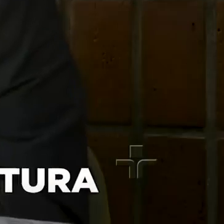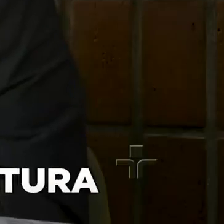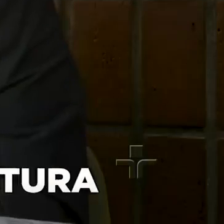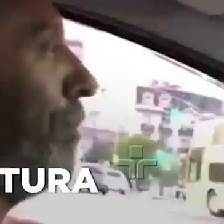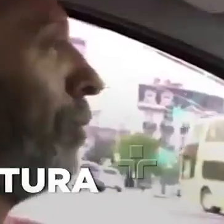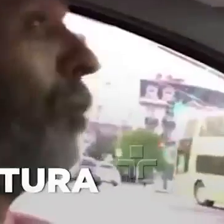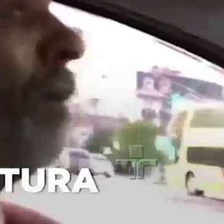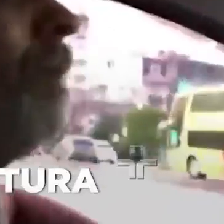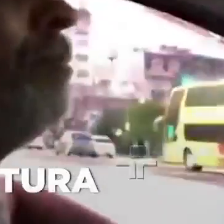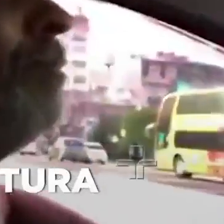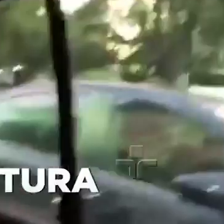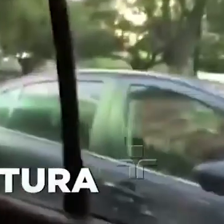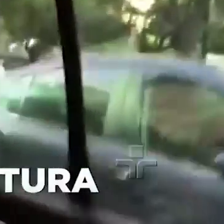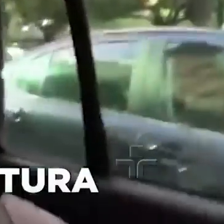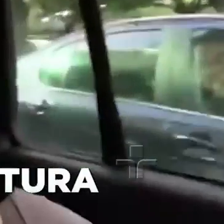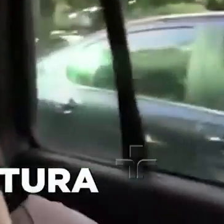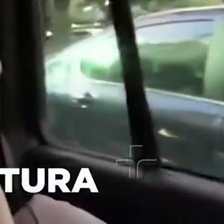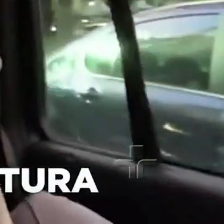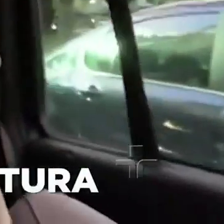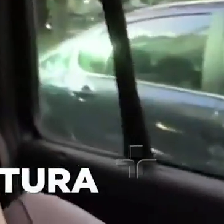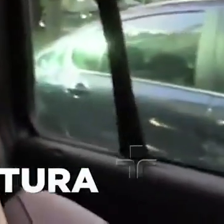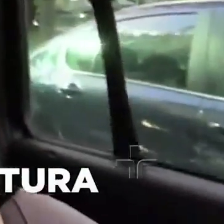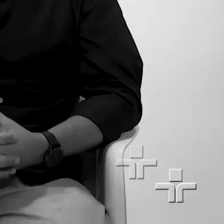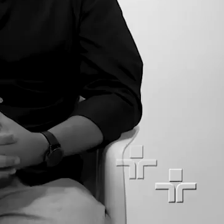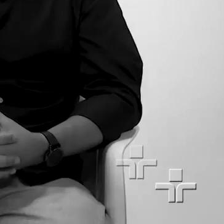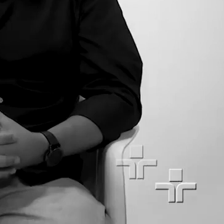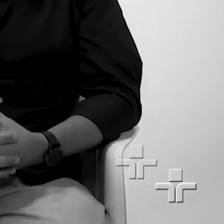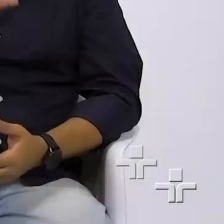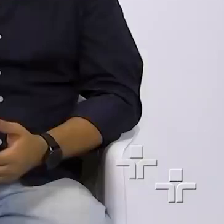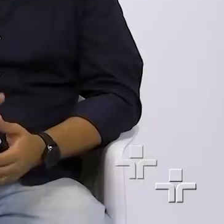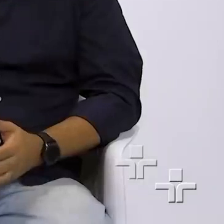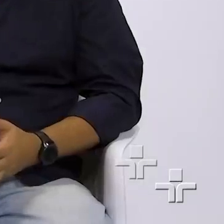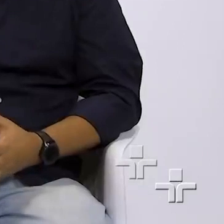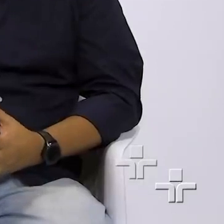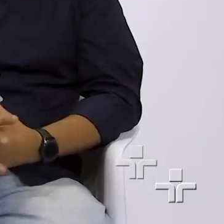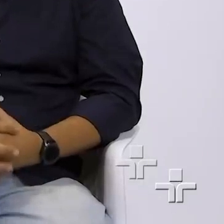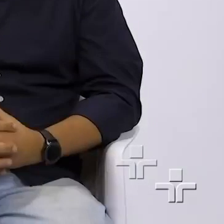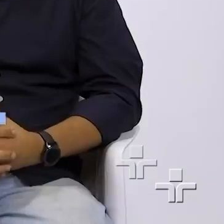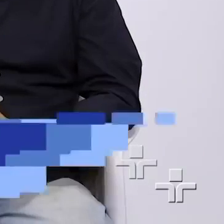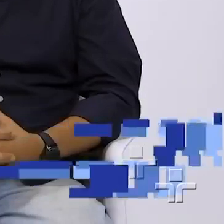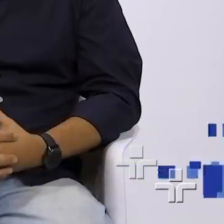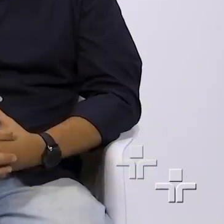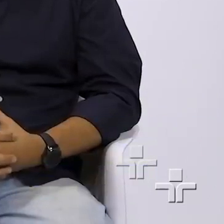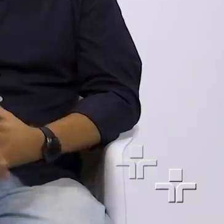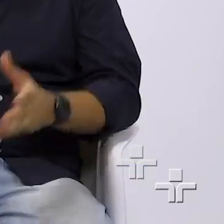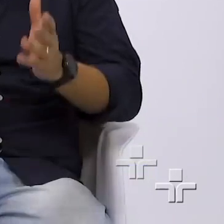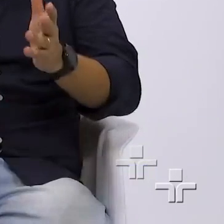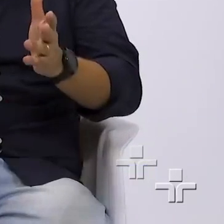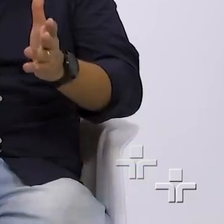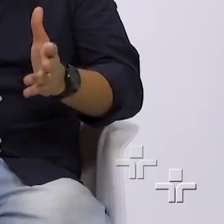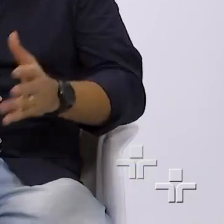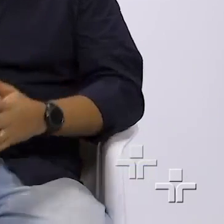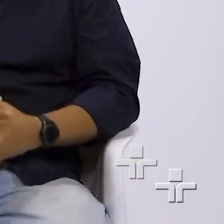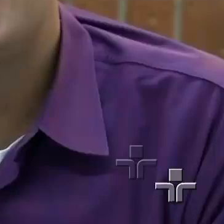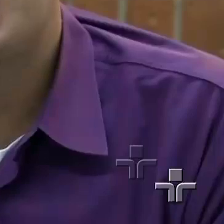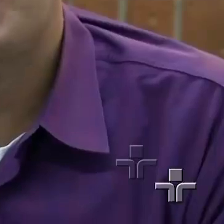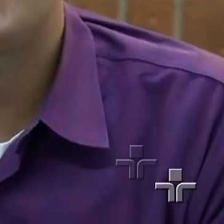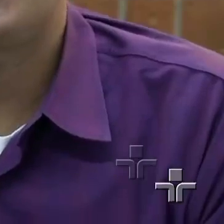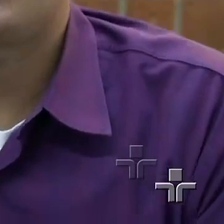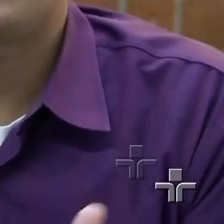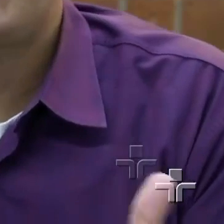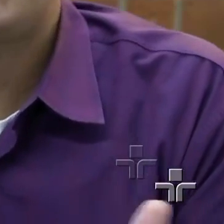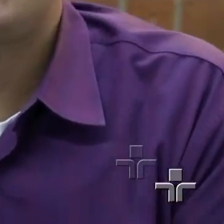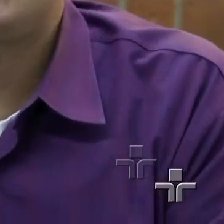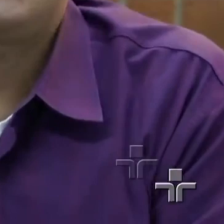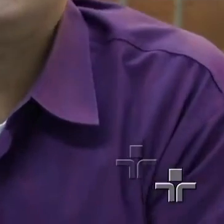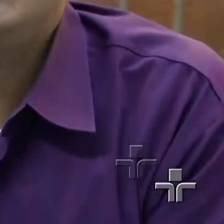youtube.com/TV Cultura. Tudo bem. Tudo bem, vamos lá. Olá pessoal, eu sou o João Faria e eu vim aqui para avisar que está